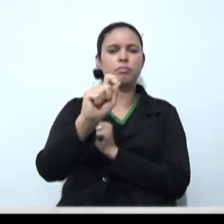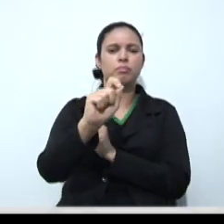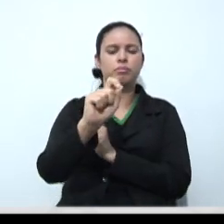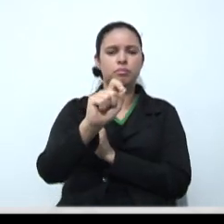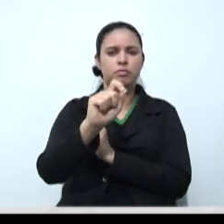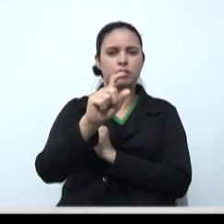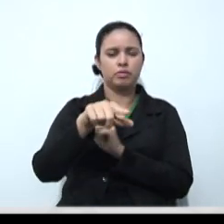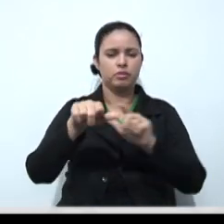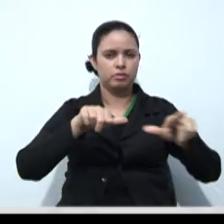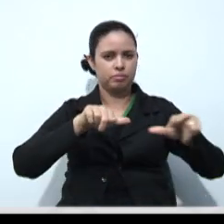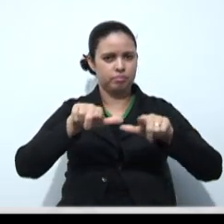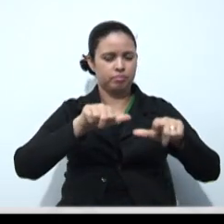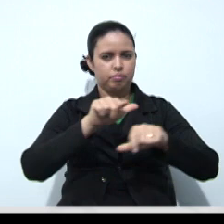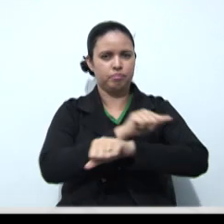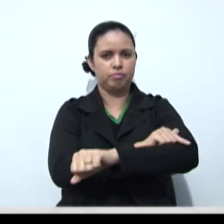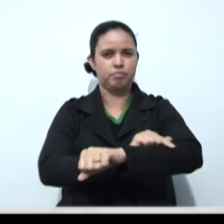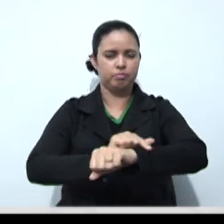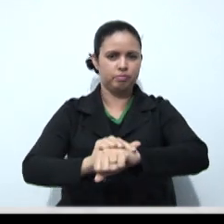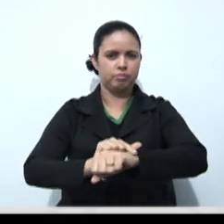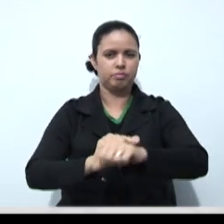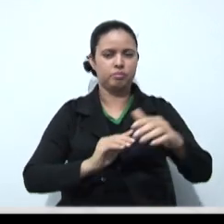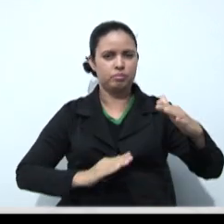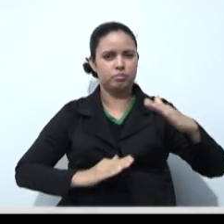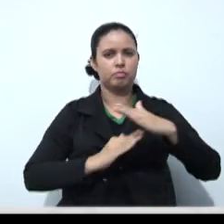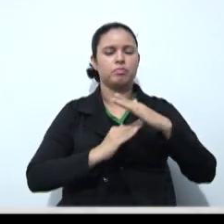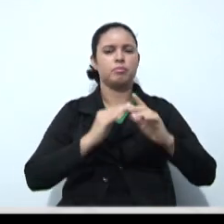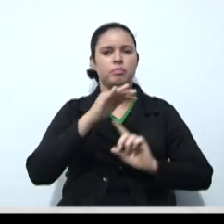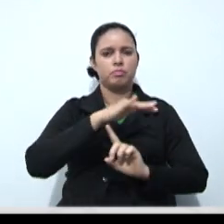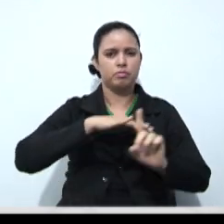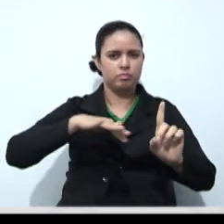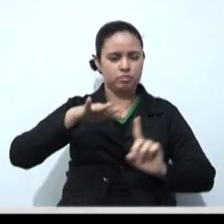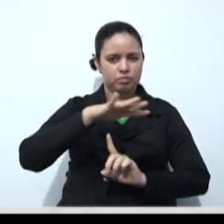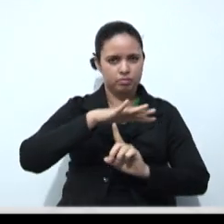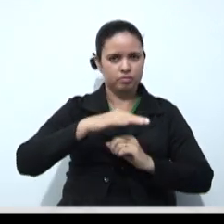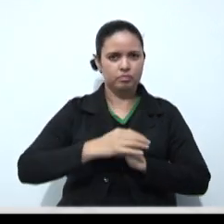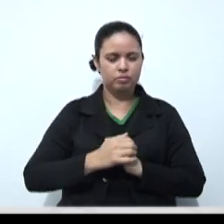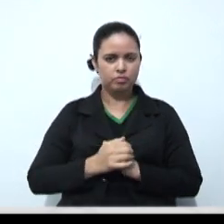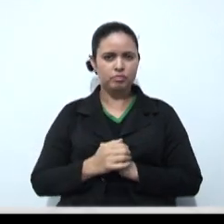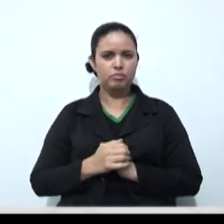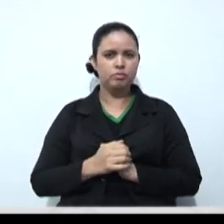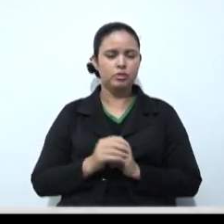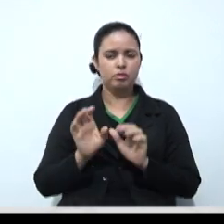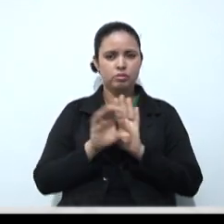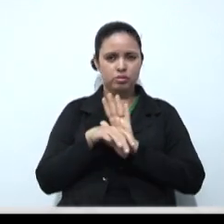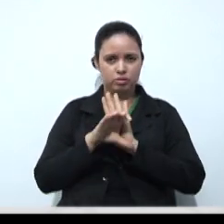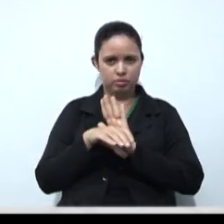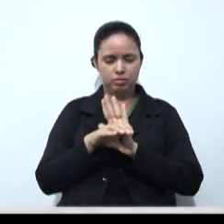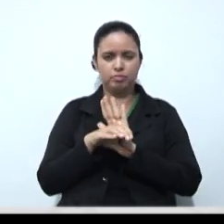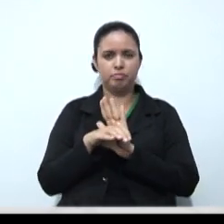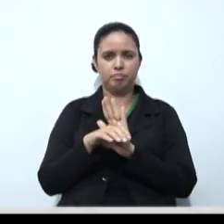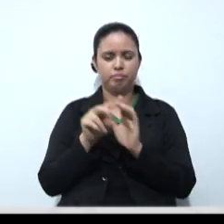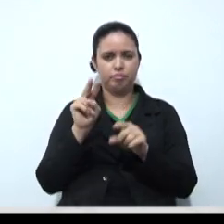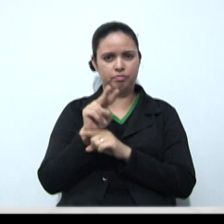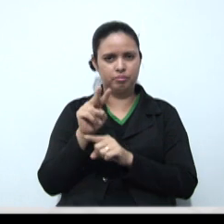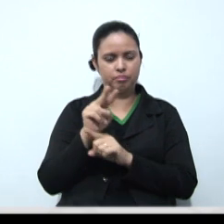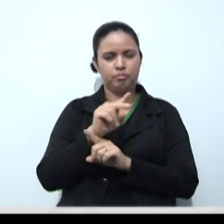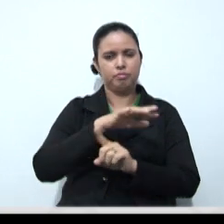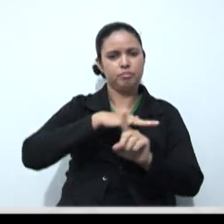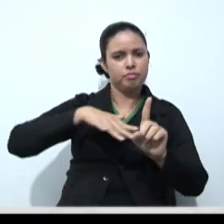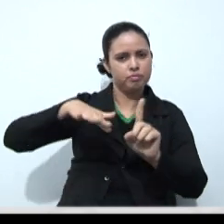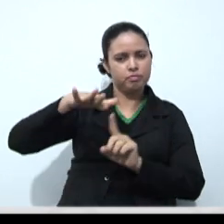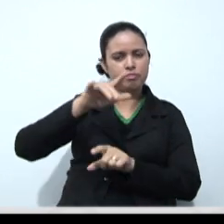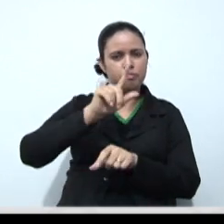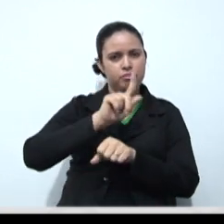um trabalho que respeita os limites da natureza. Este conceito, o conceito de preservação ambiental, o conceito de